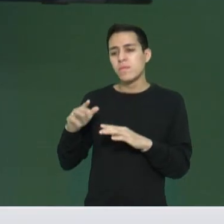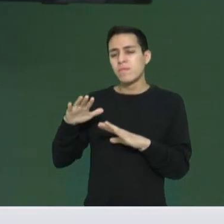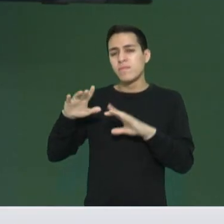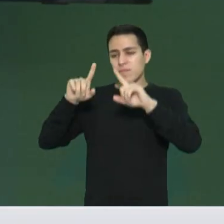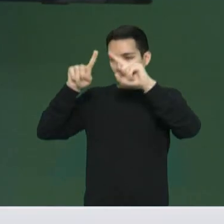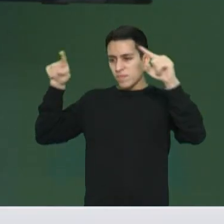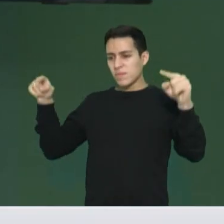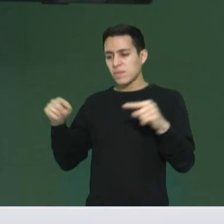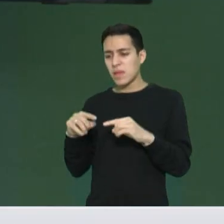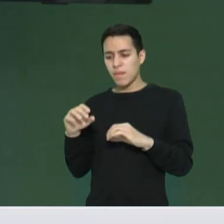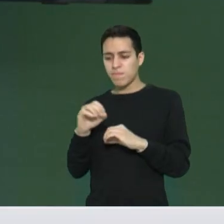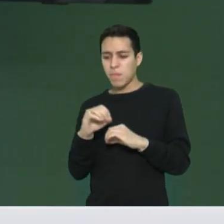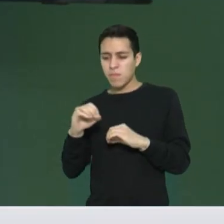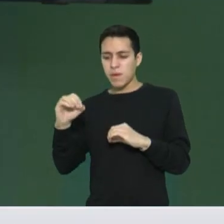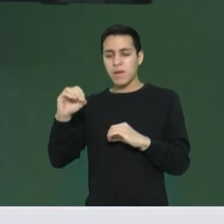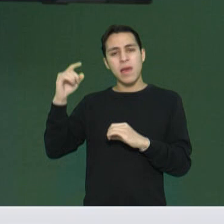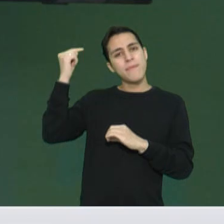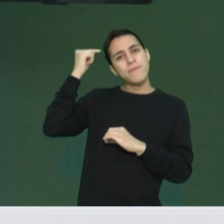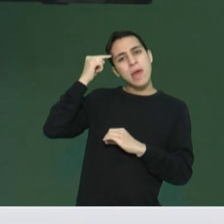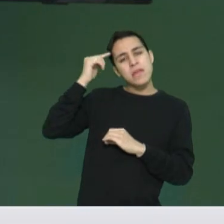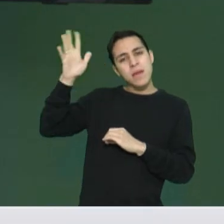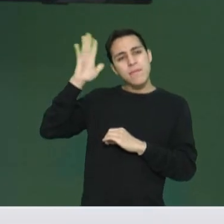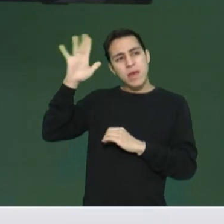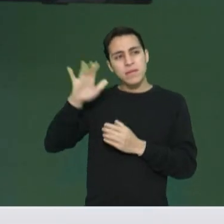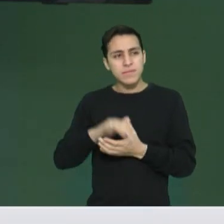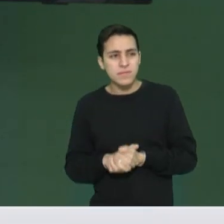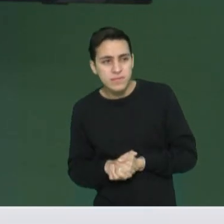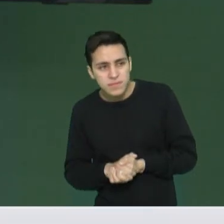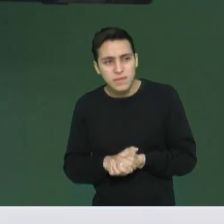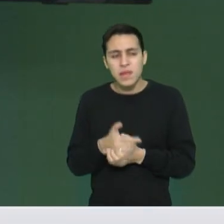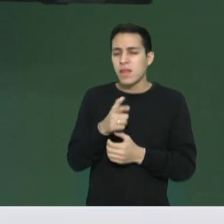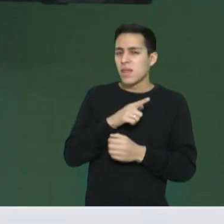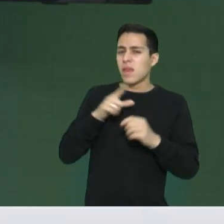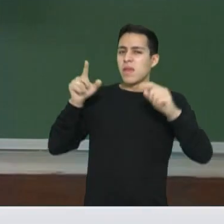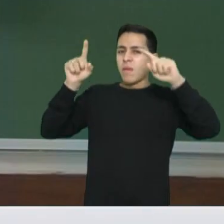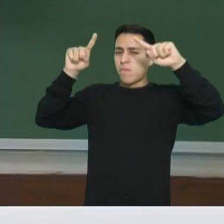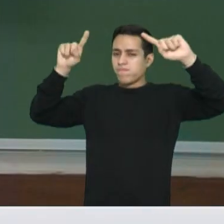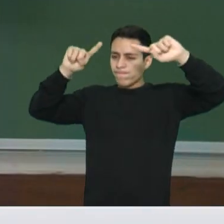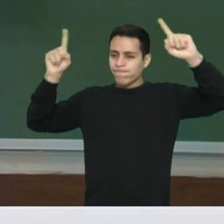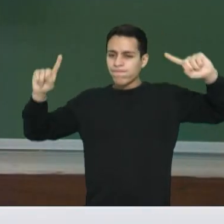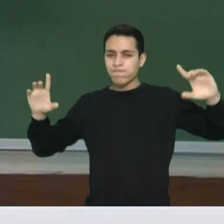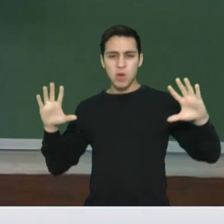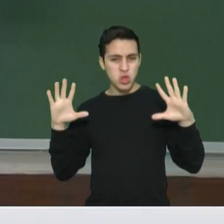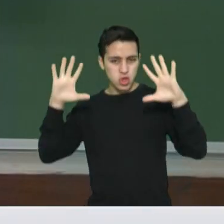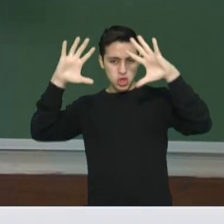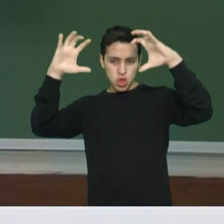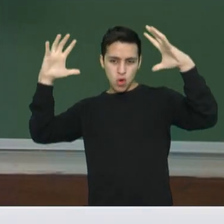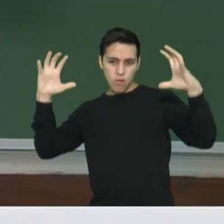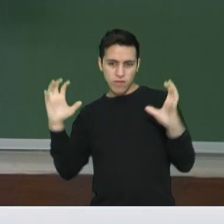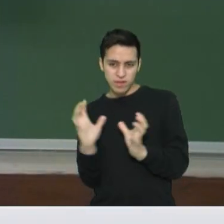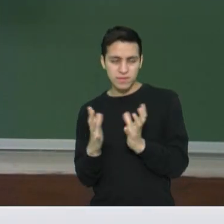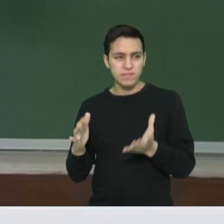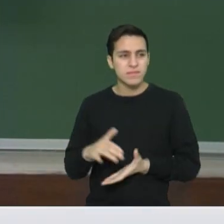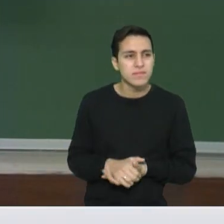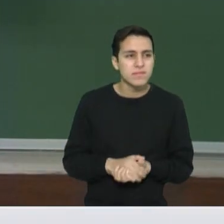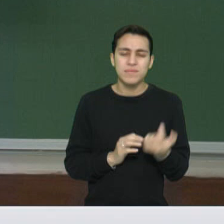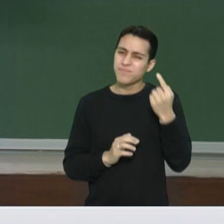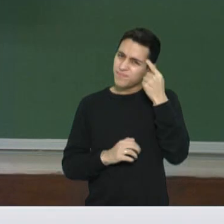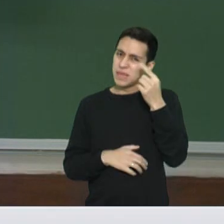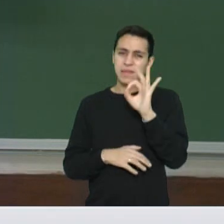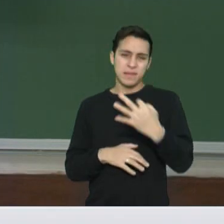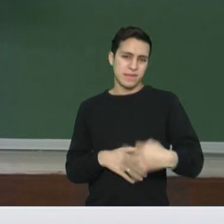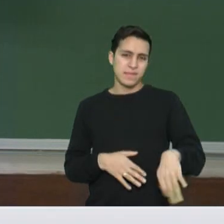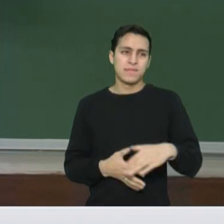aí do balão que é de pensamento, e veja que ele tem um formatinho meio que de nuvem, e você tem aí também a ideia de